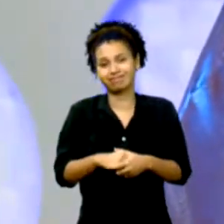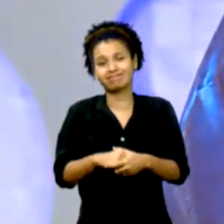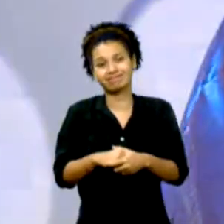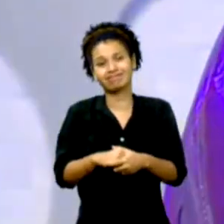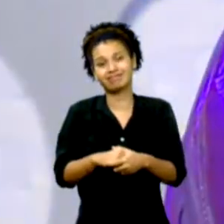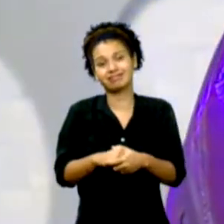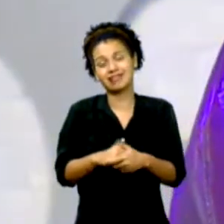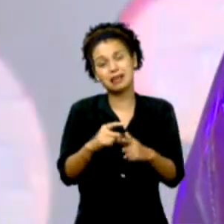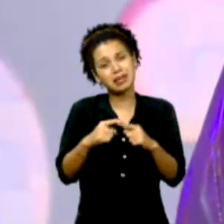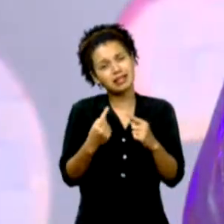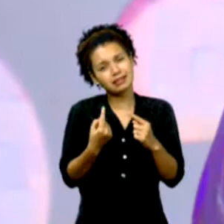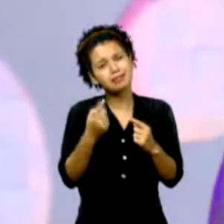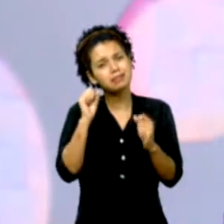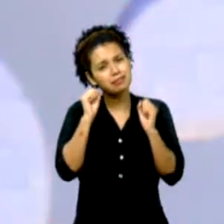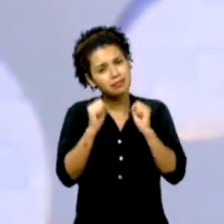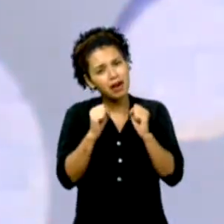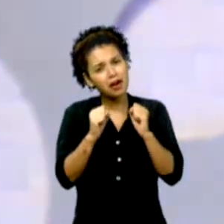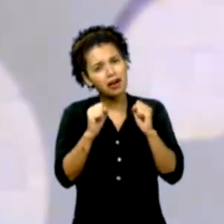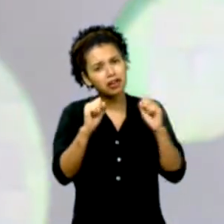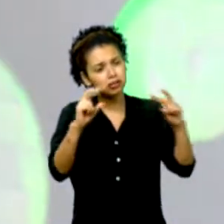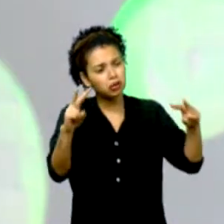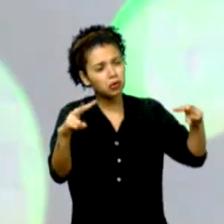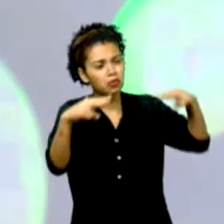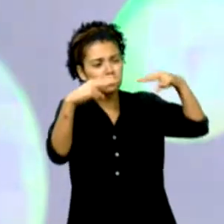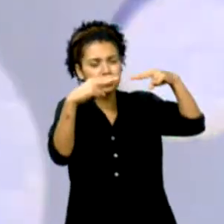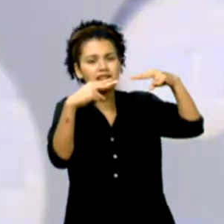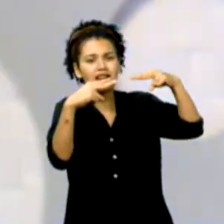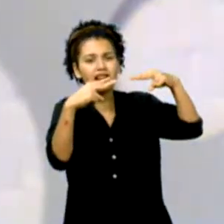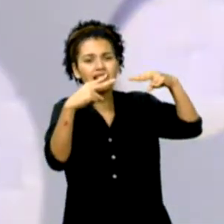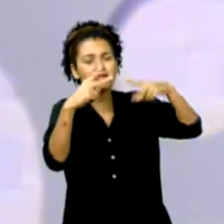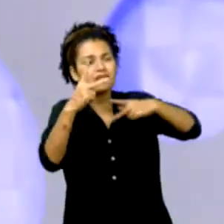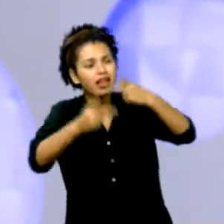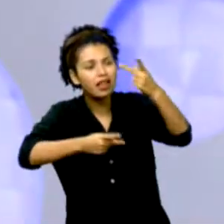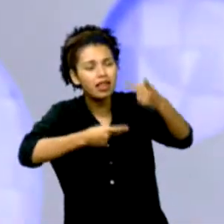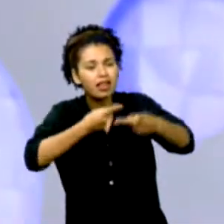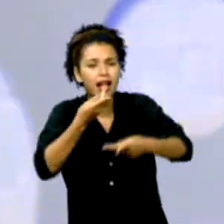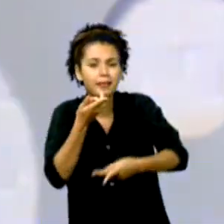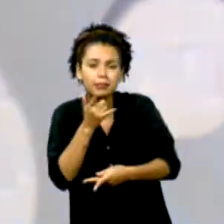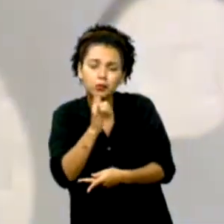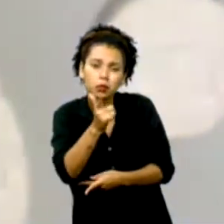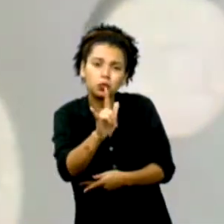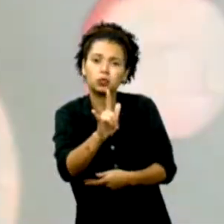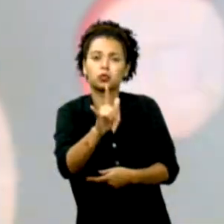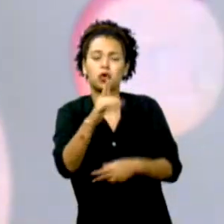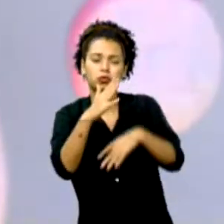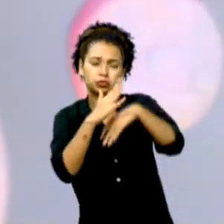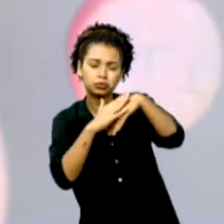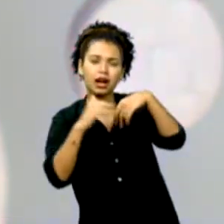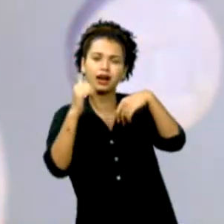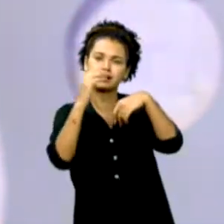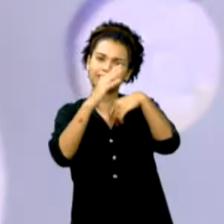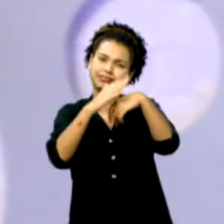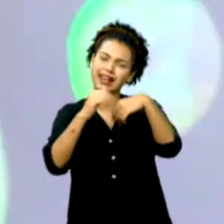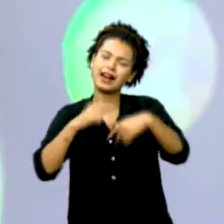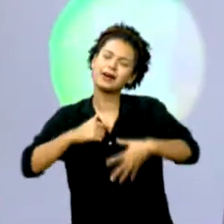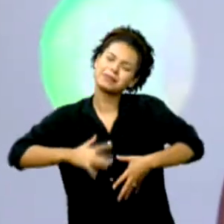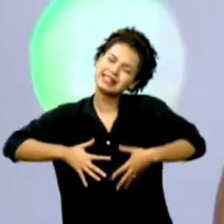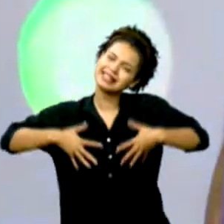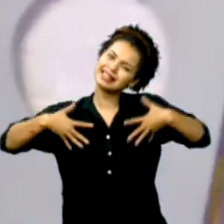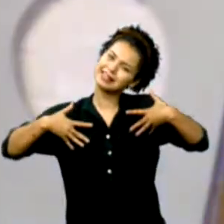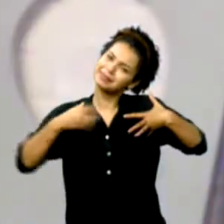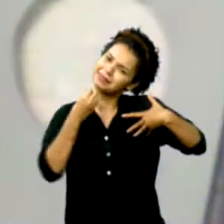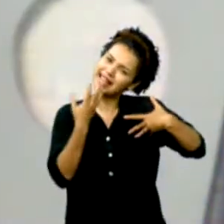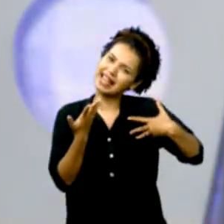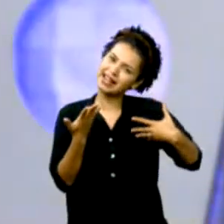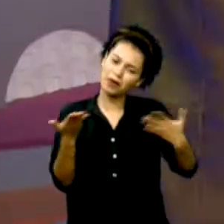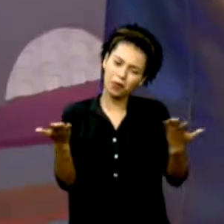você pode olhar, pode ministrar uma palavra, né, de amor. E pra mim é uma honra estar aqui nesse programa. Eu tô tão feliz de te receber.